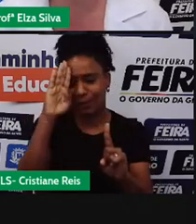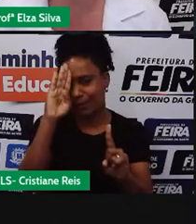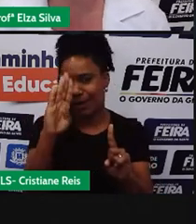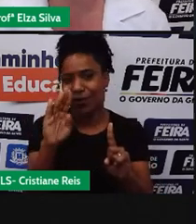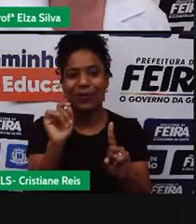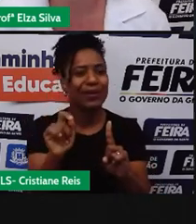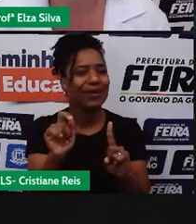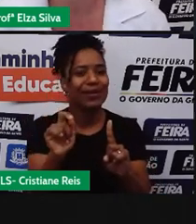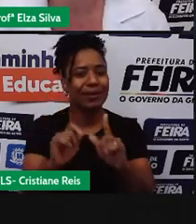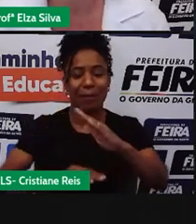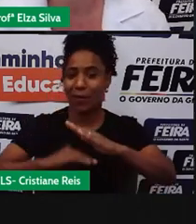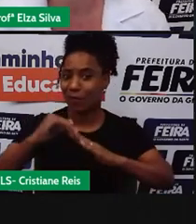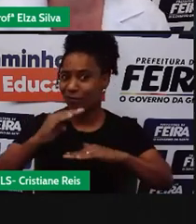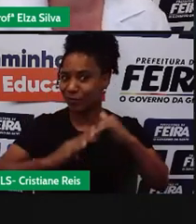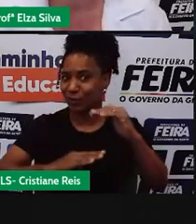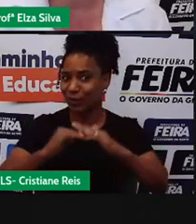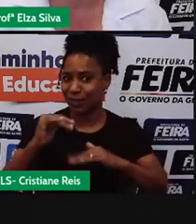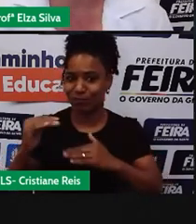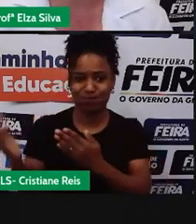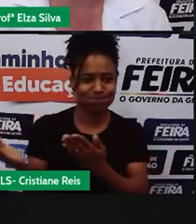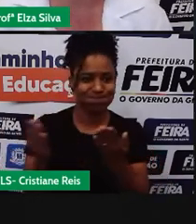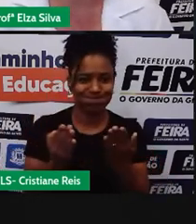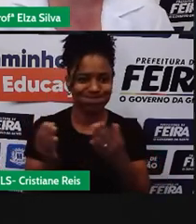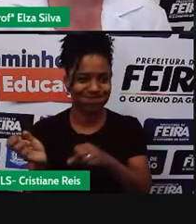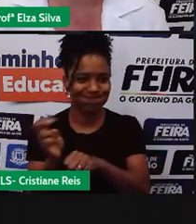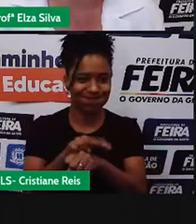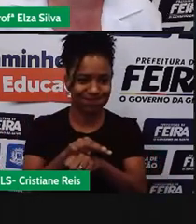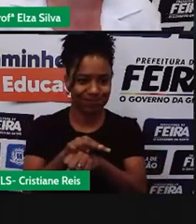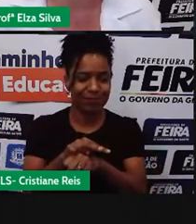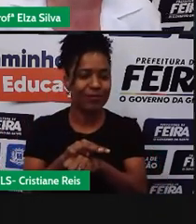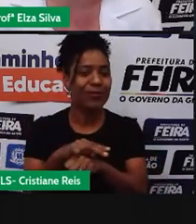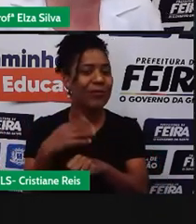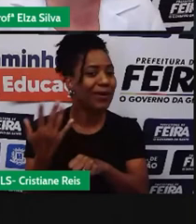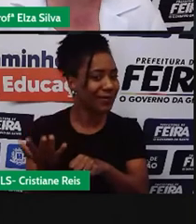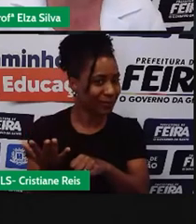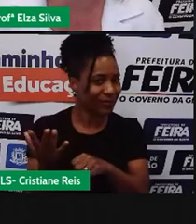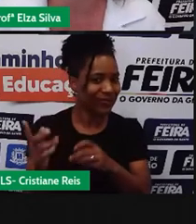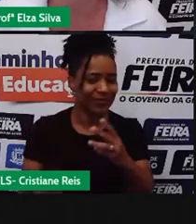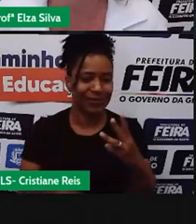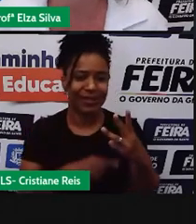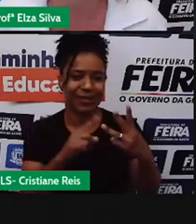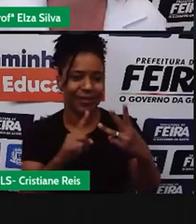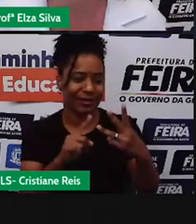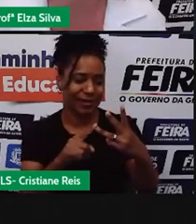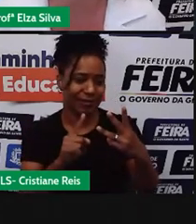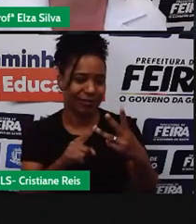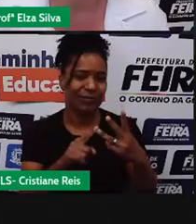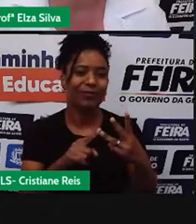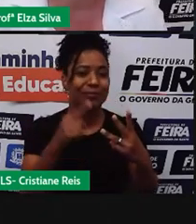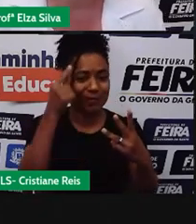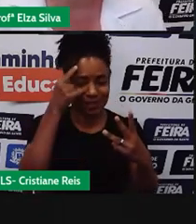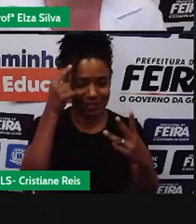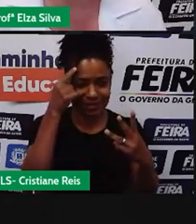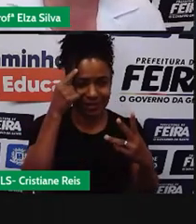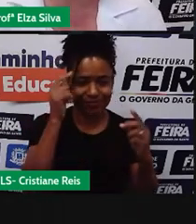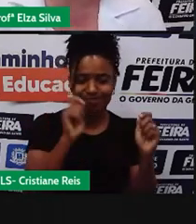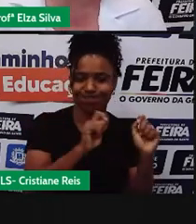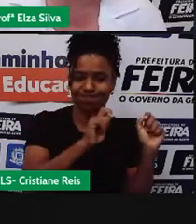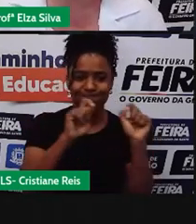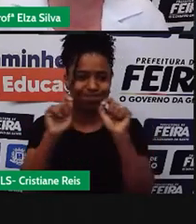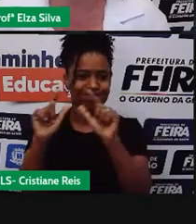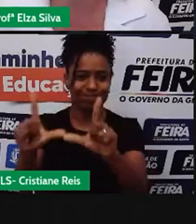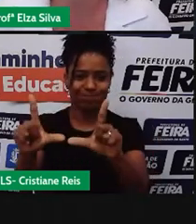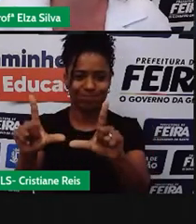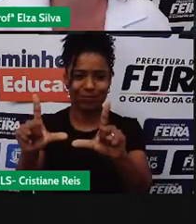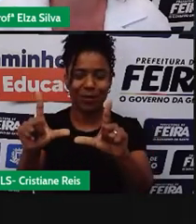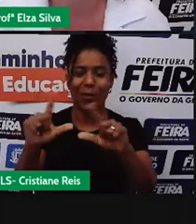contratar um profissional. Depois, vamos pensar e usar muita criatividade para elaborar